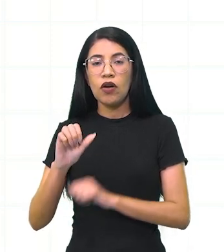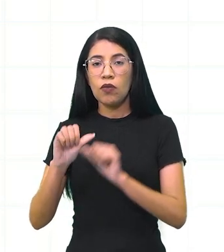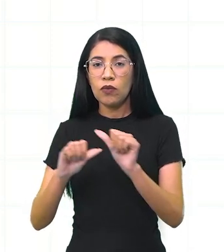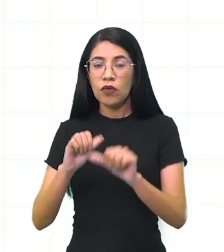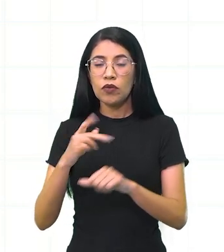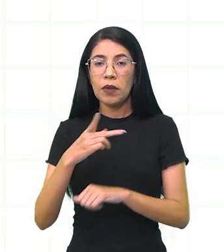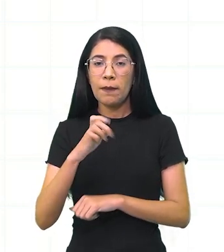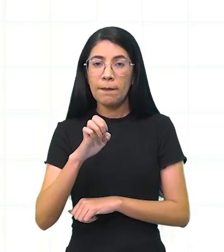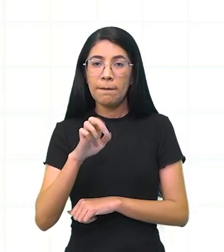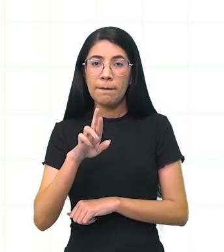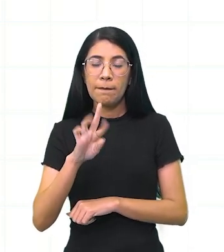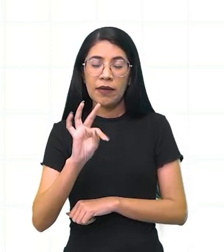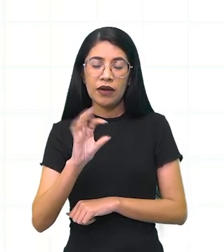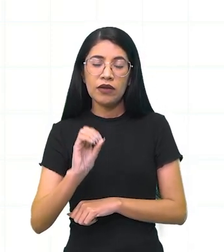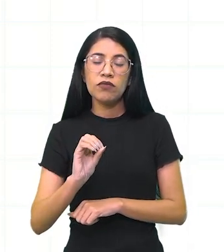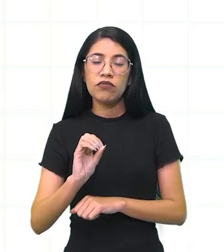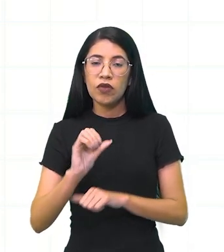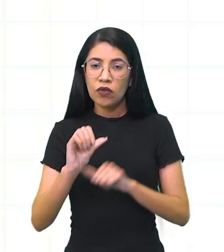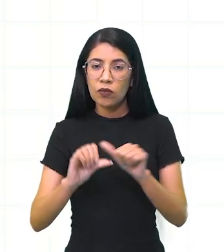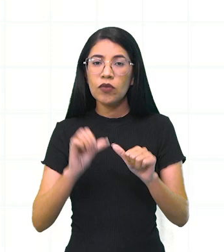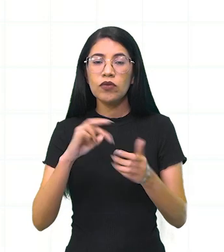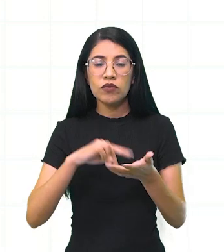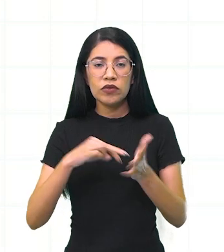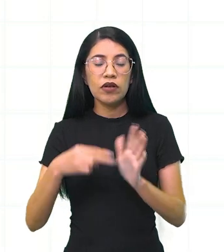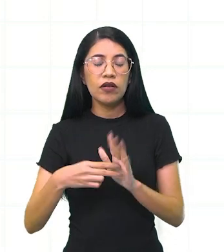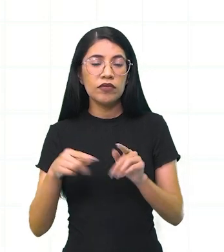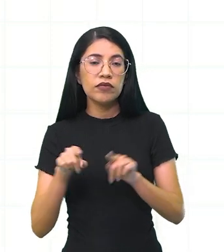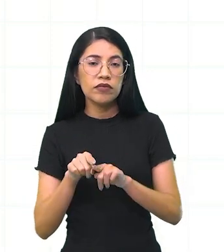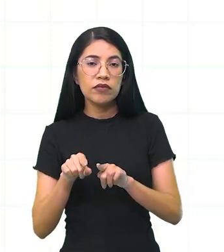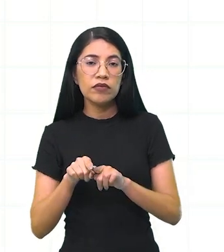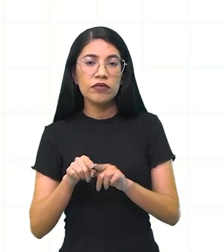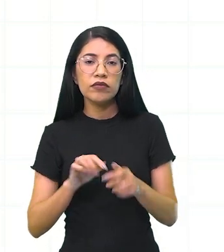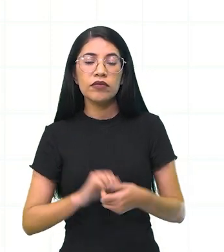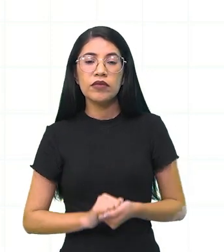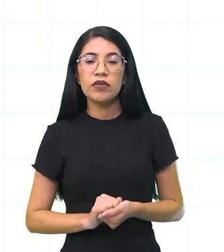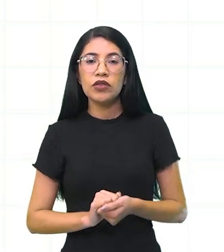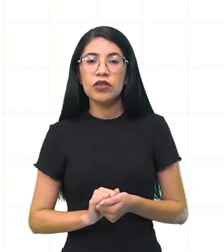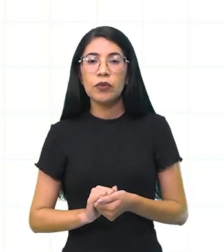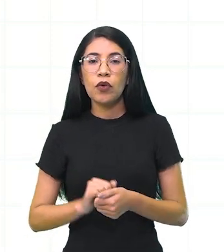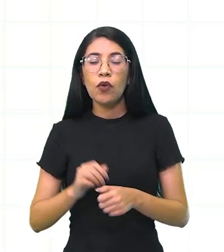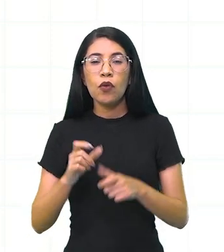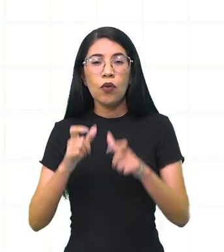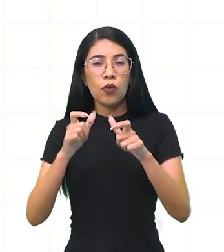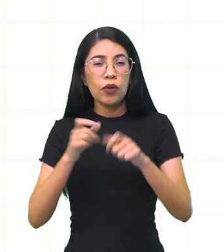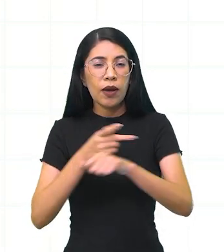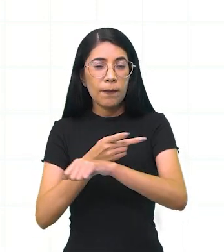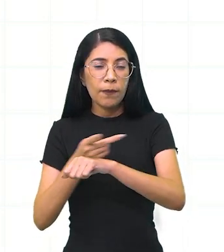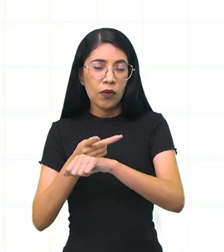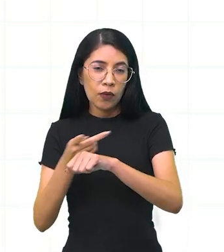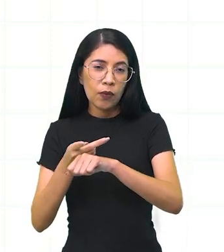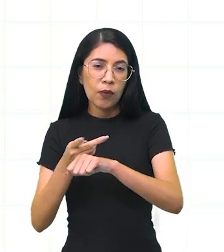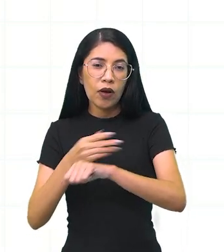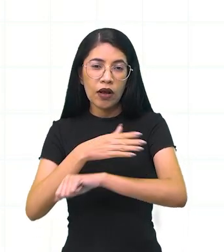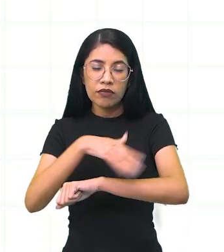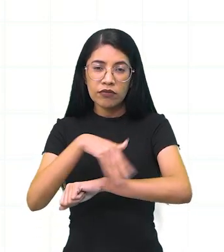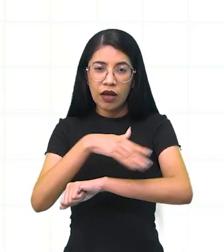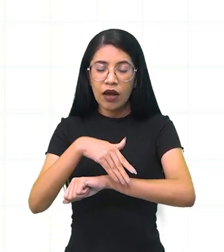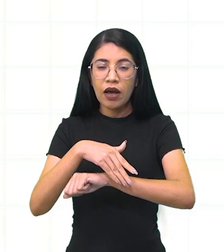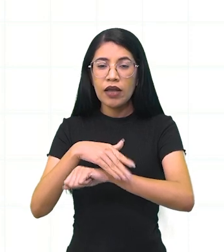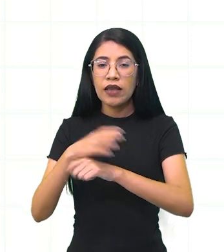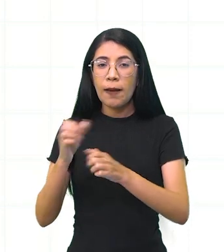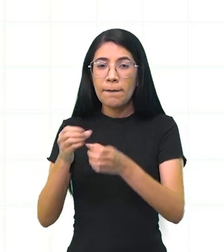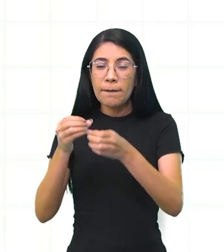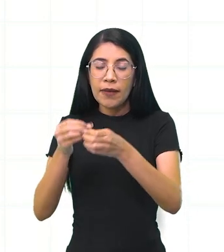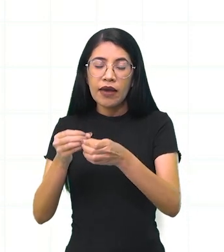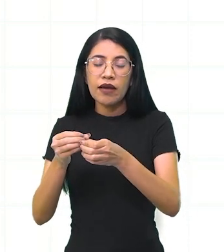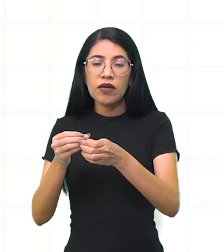eu tenho alteração de sentido? Tenho. O endereço o qual você procura fica perto, fica próximo. O endereço que você procura fica longe,